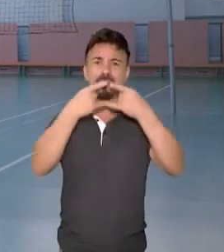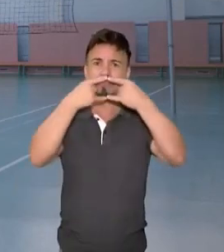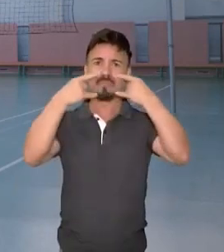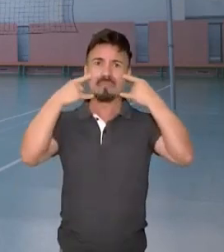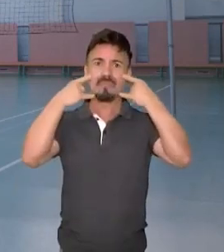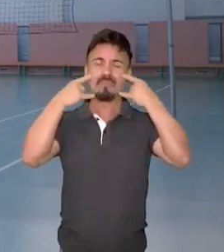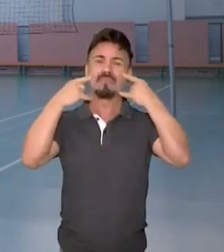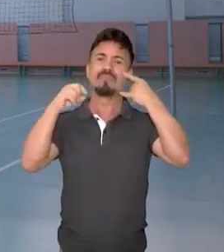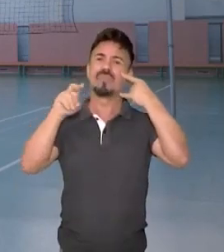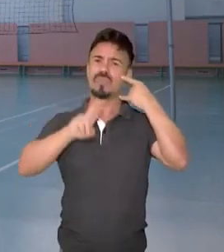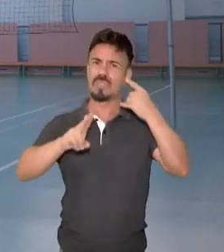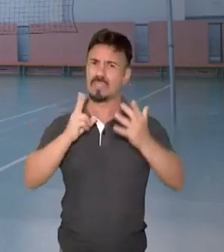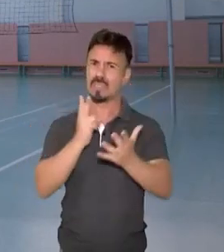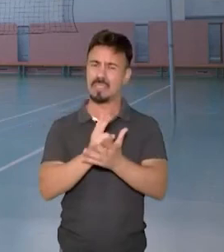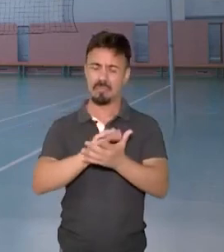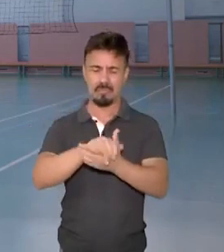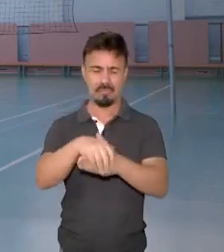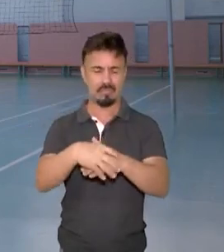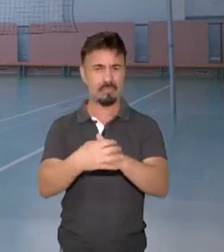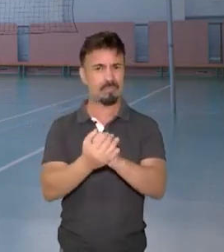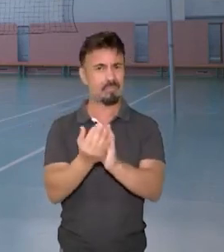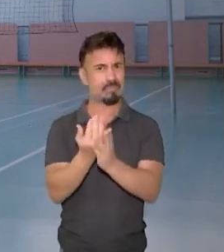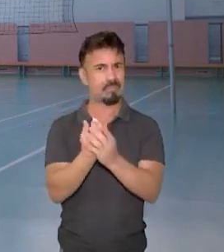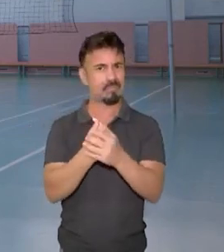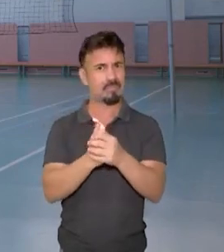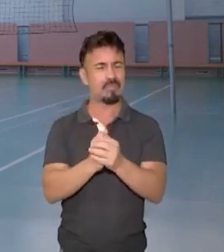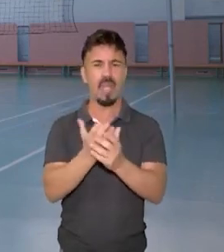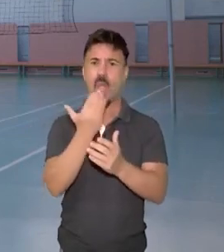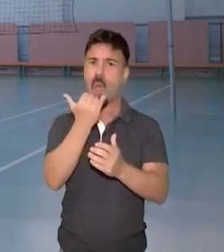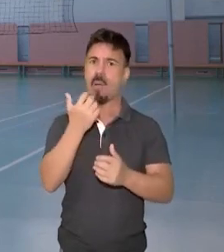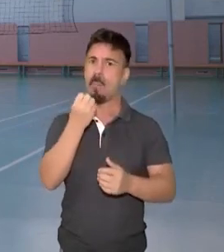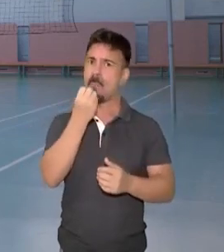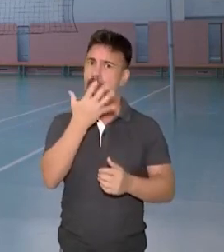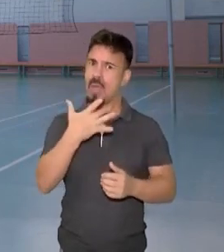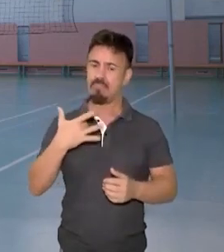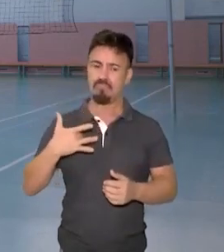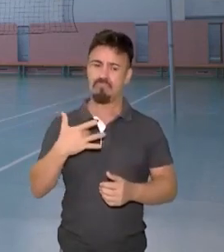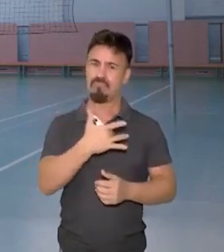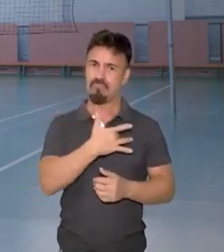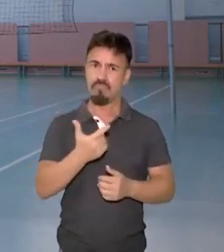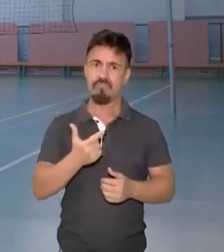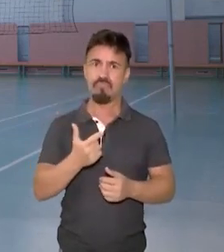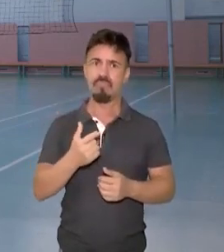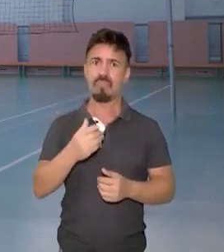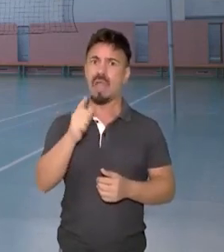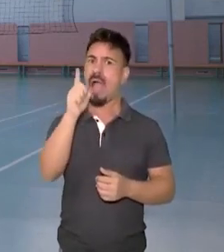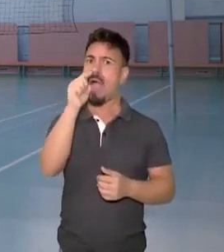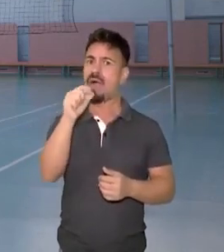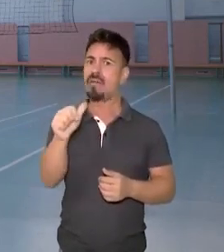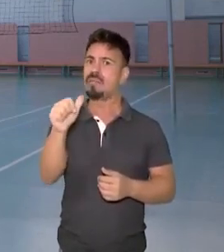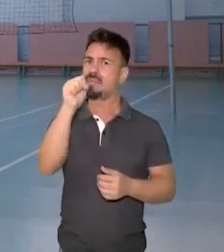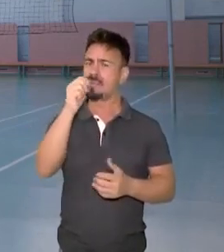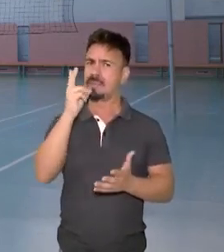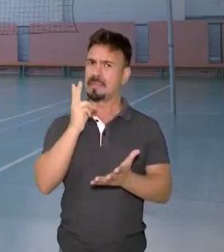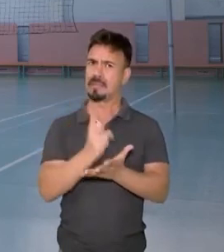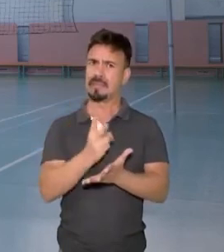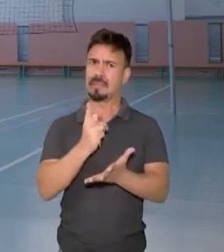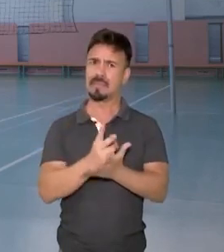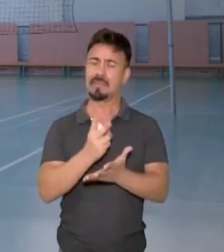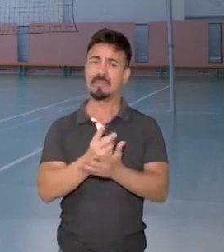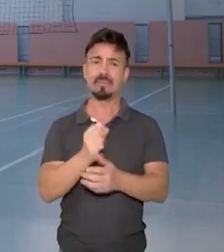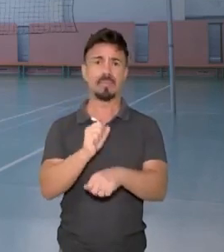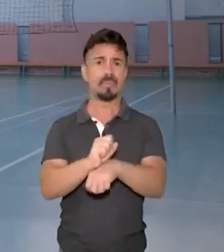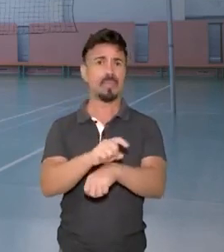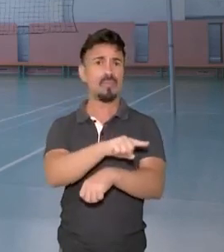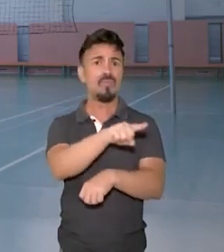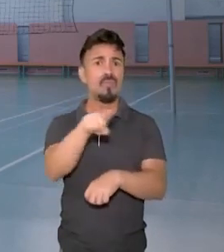máscaras se for preciso sair lavem as mãos se alimentem bem Não esqueça de tomar água espero que vocês também